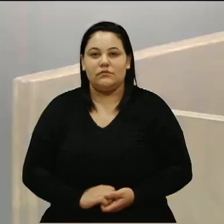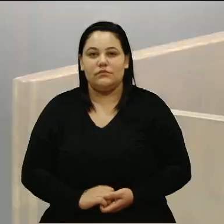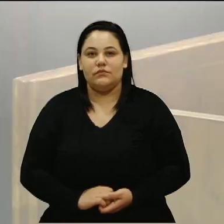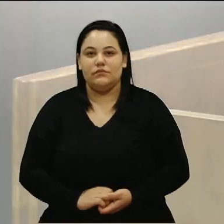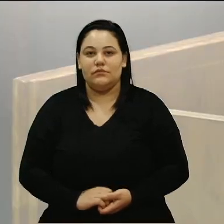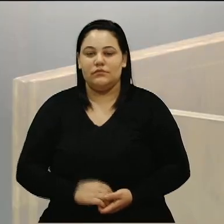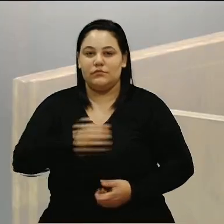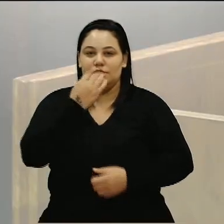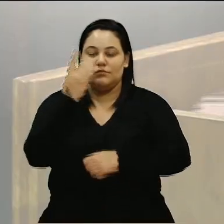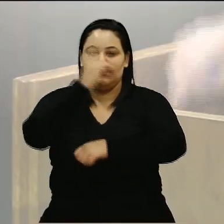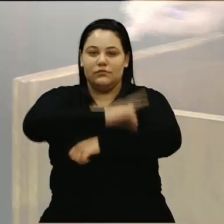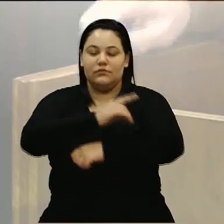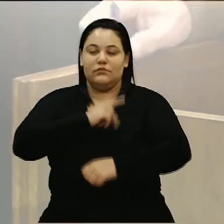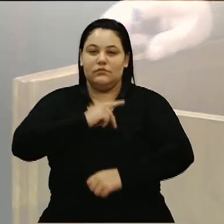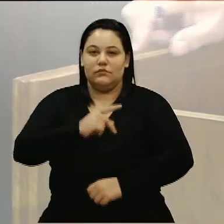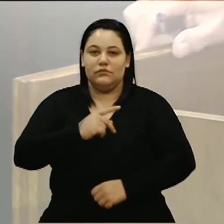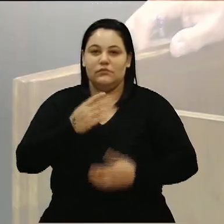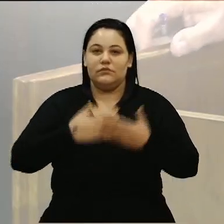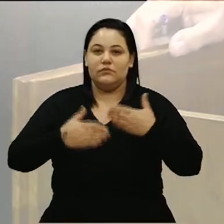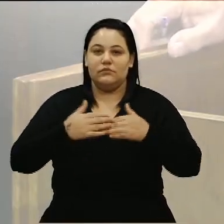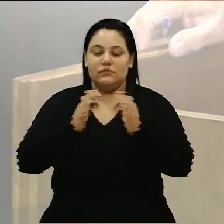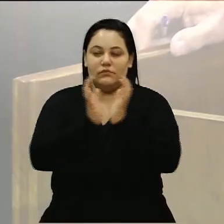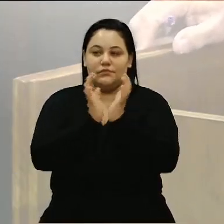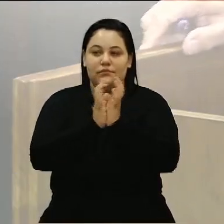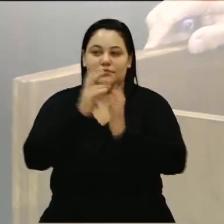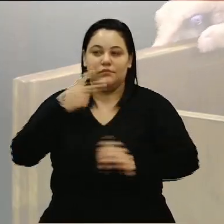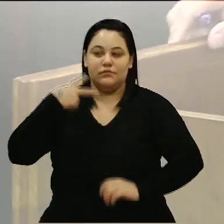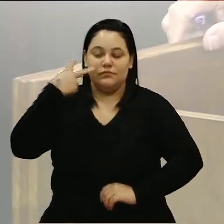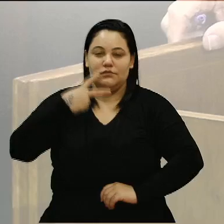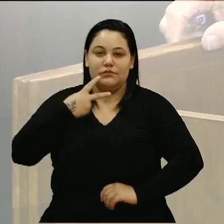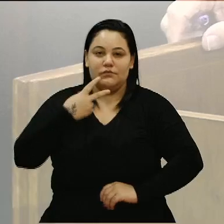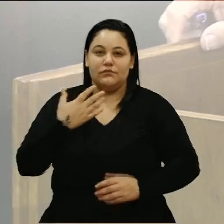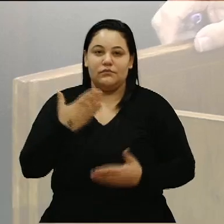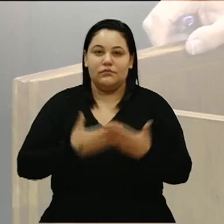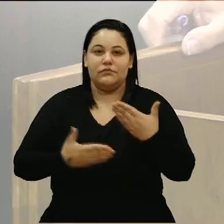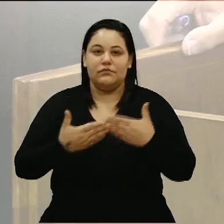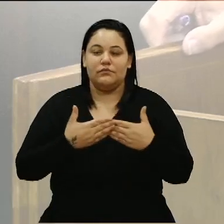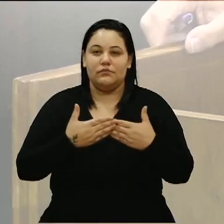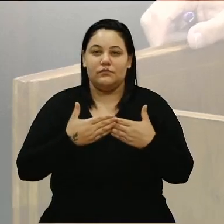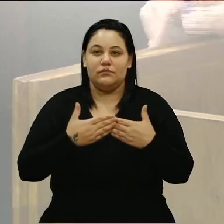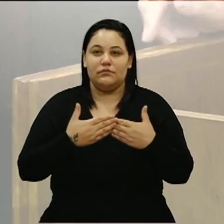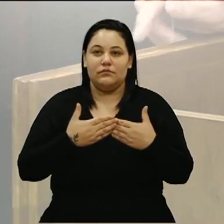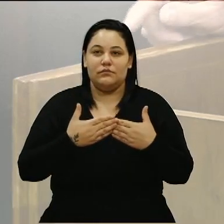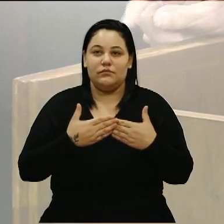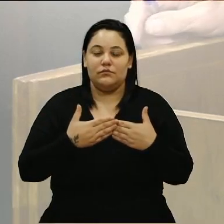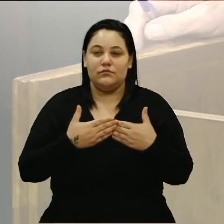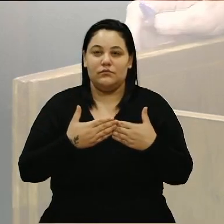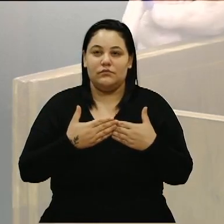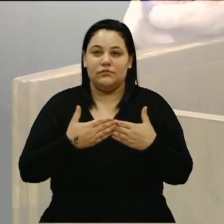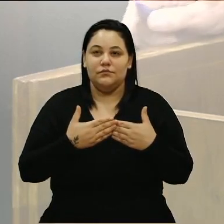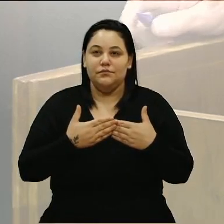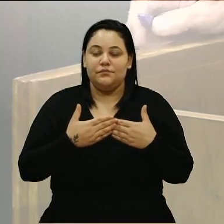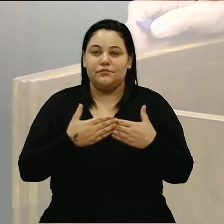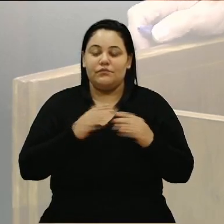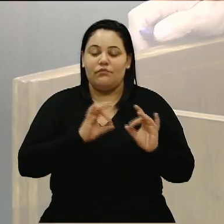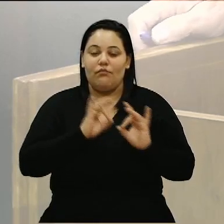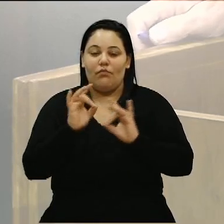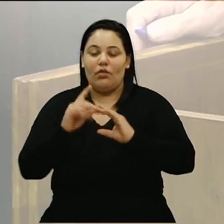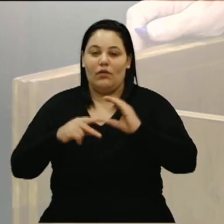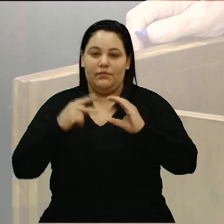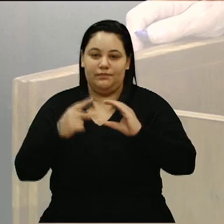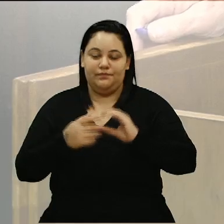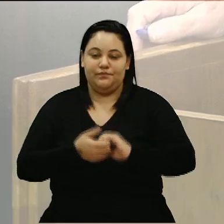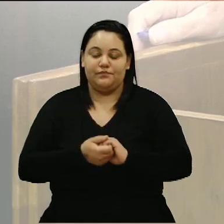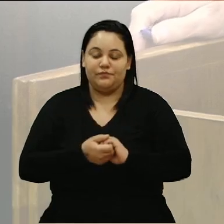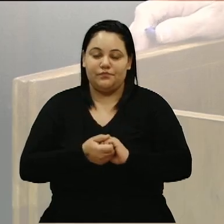Bom dia, senhor presidente, colegas vereadores e a todos que nos assistem. No último sábado, dia 22